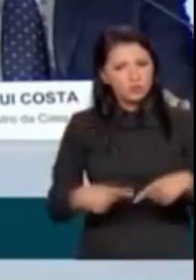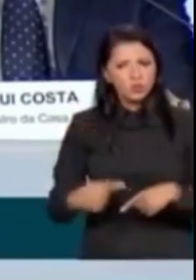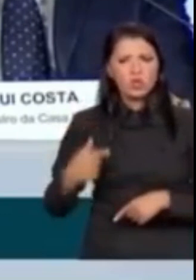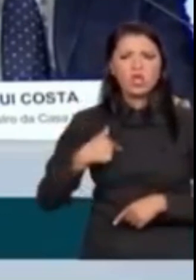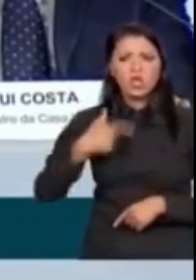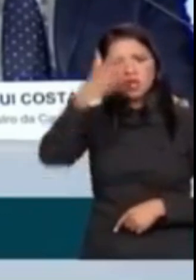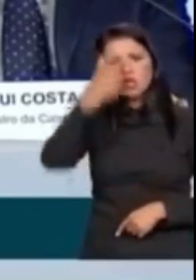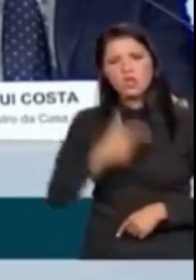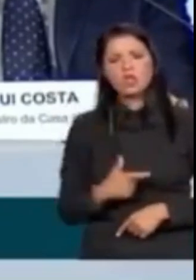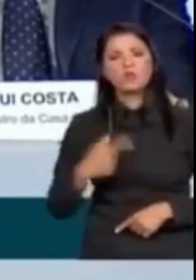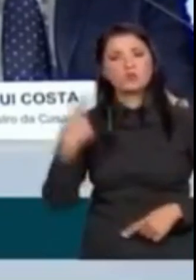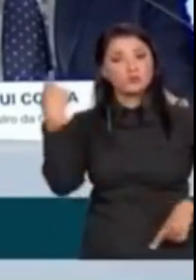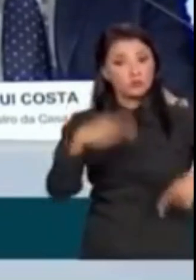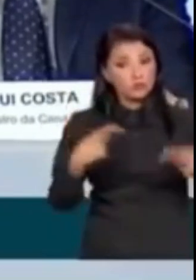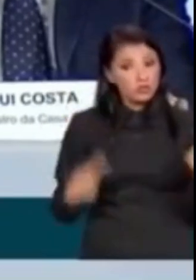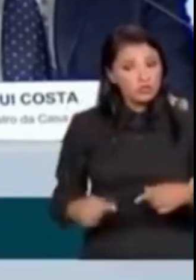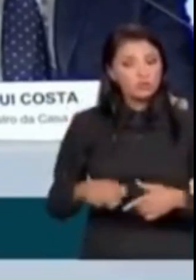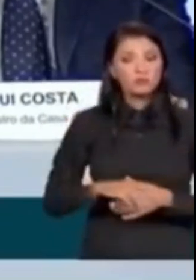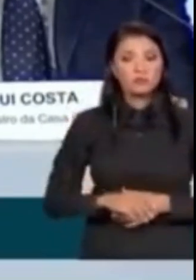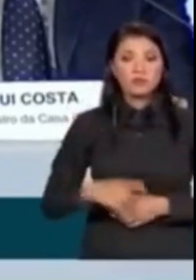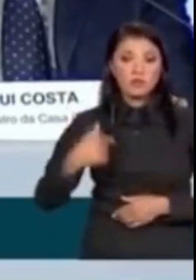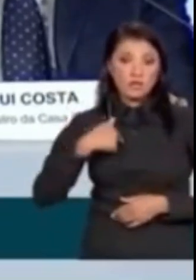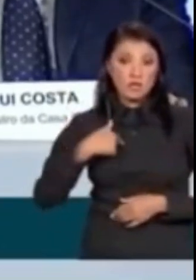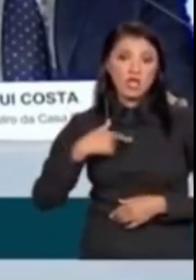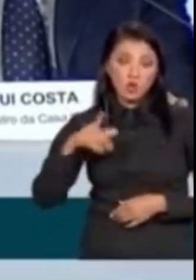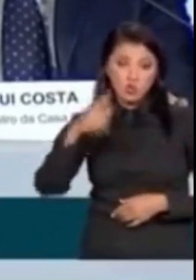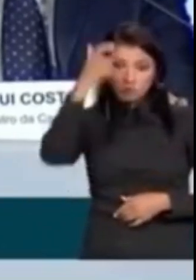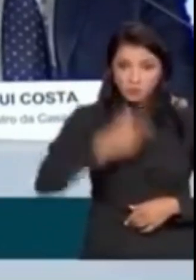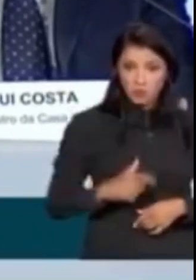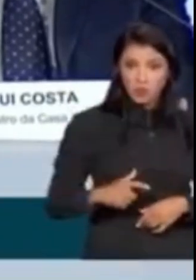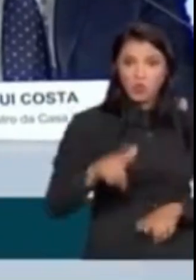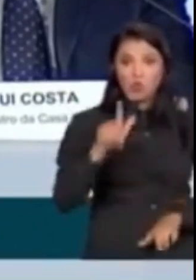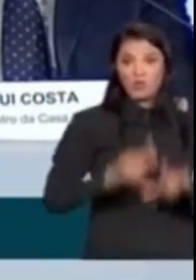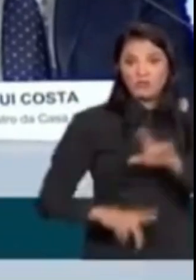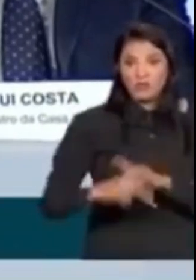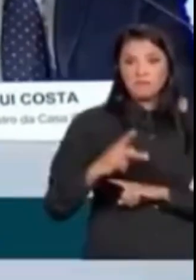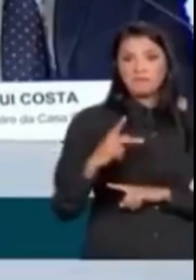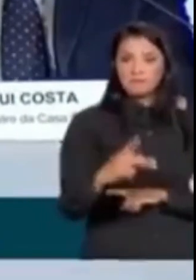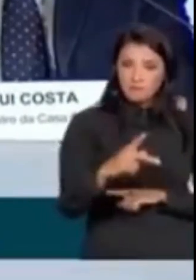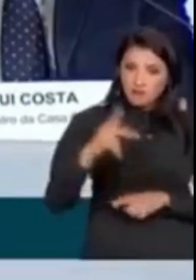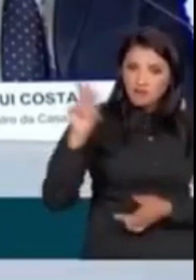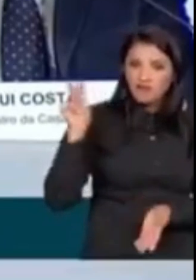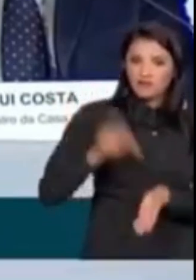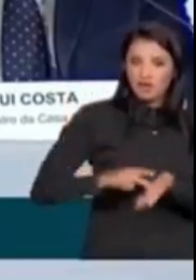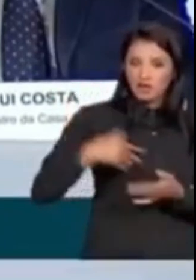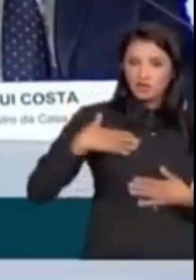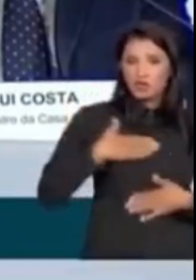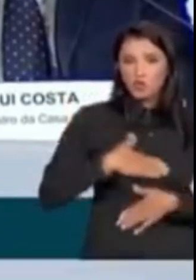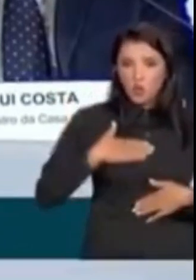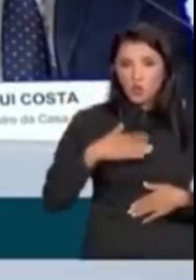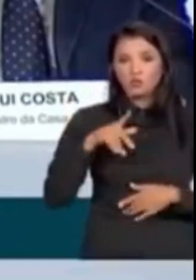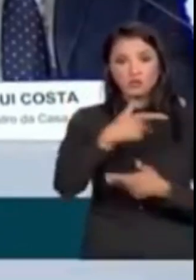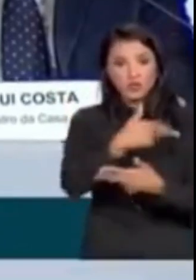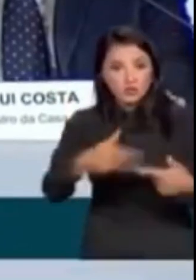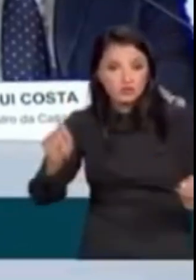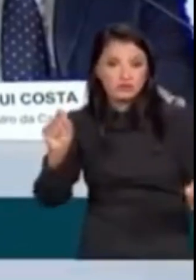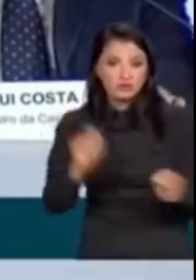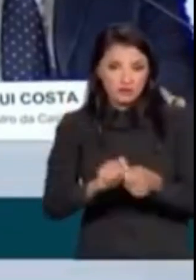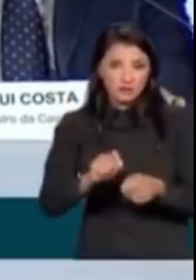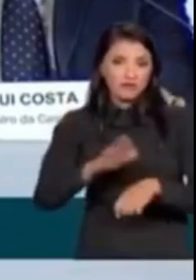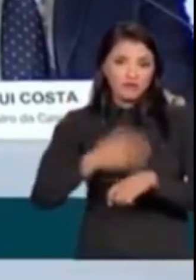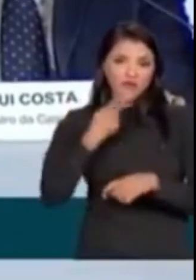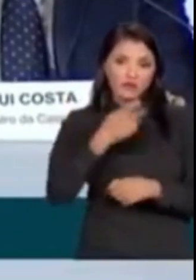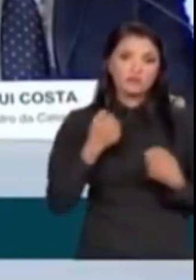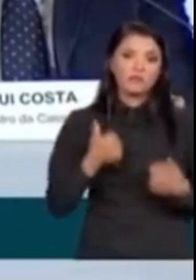sou político e me considero um político com P maiúsculo, porque gosto daquilo que eu faço e, quando eu faço